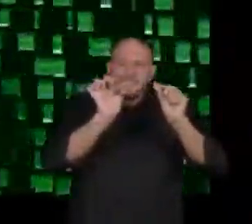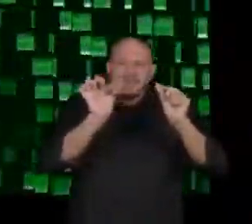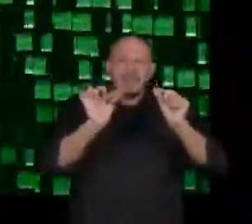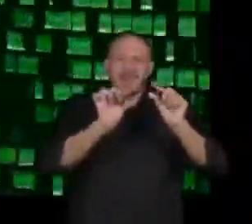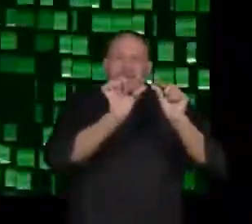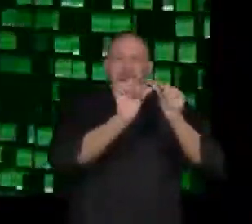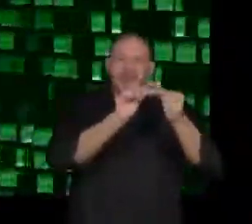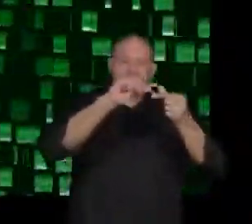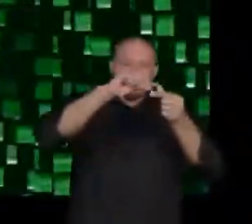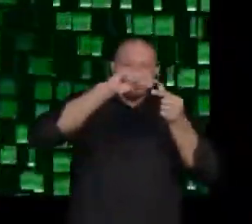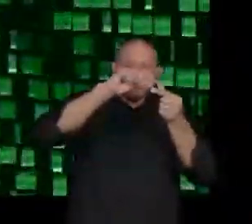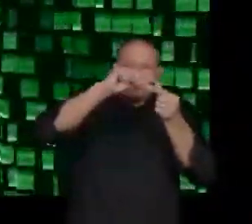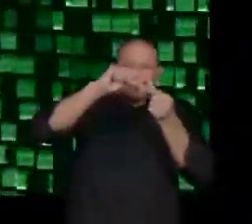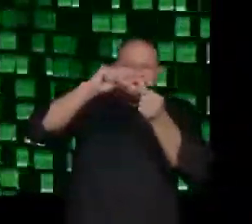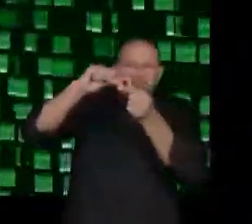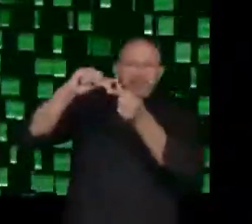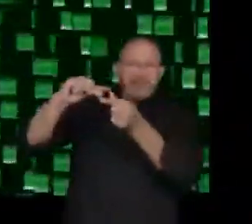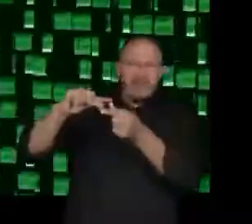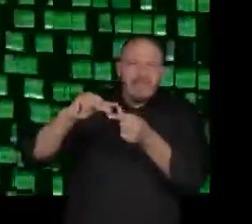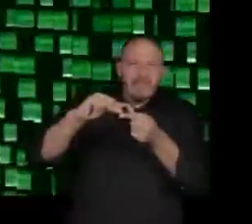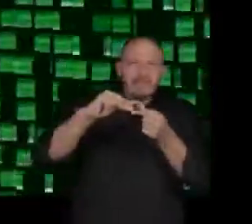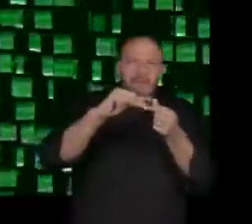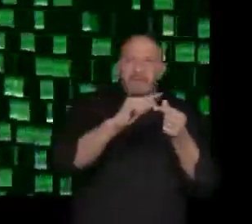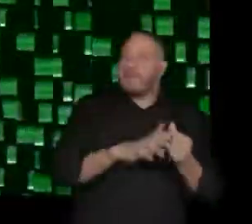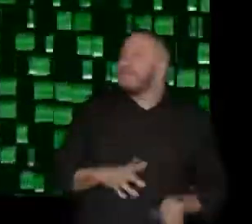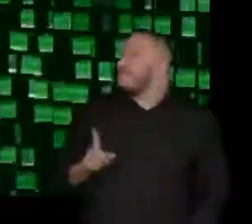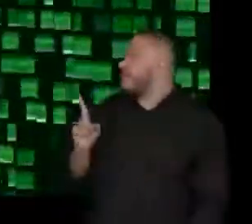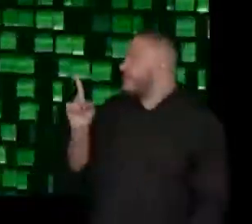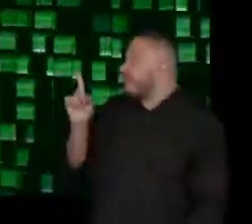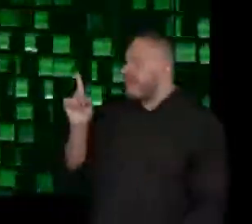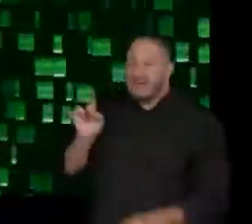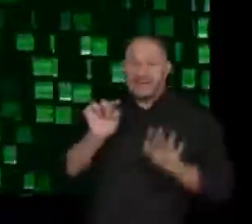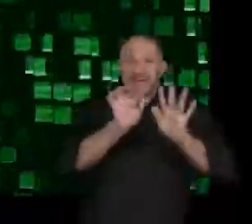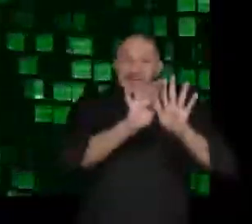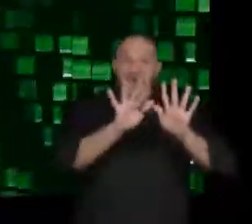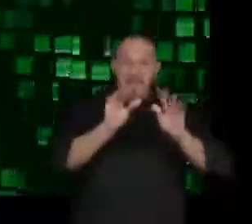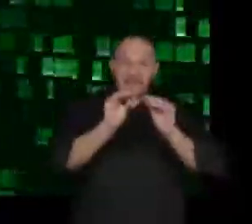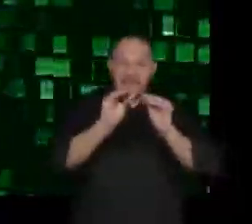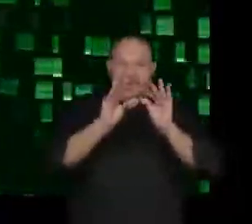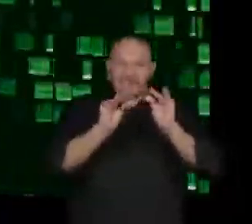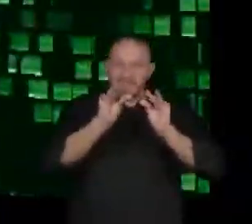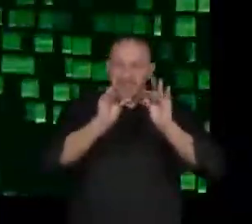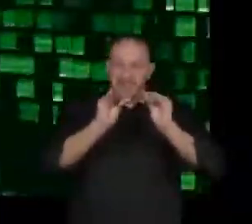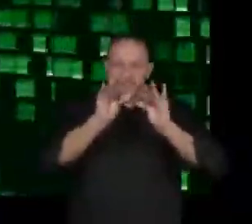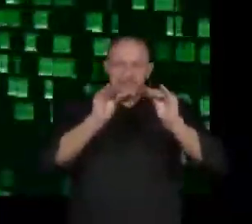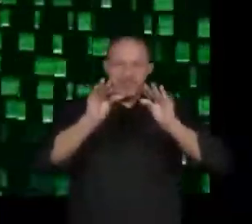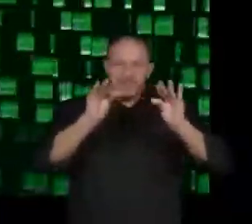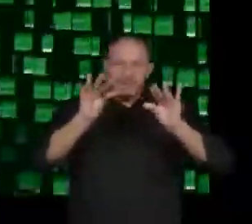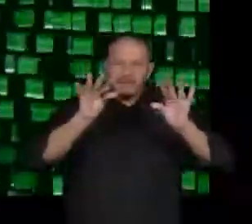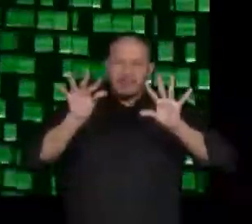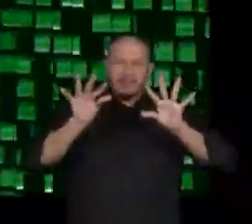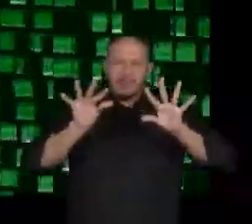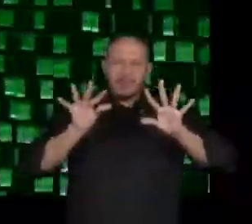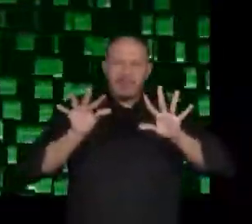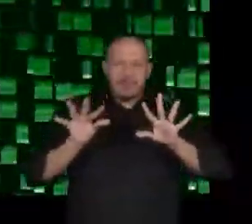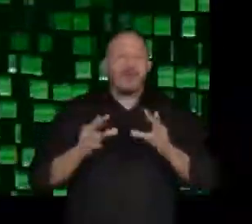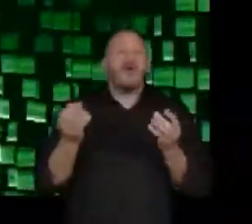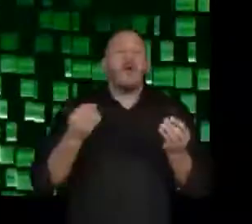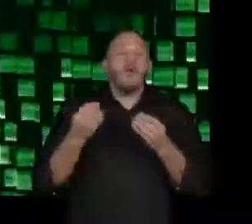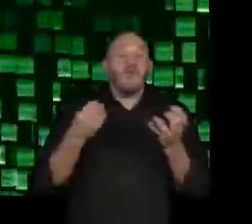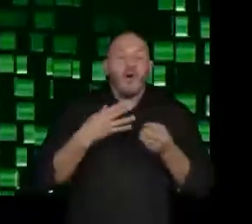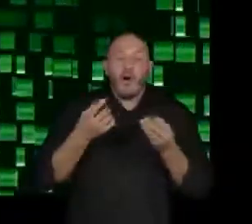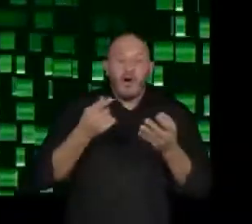quadriculado, uma malha quadriculada. E elas acendem e apagam conforme recebem